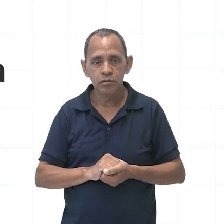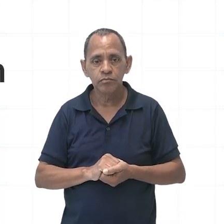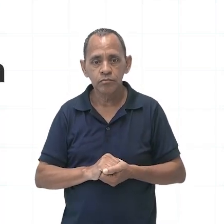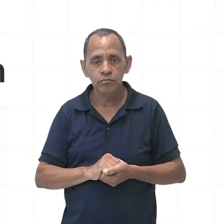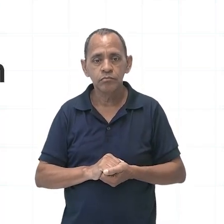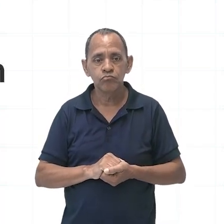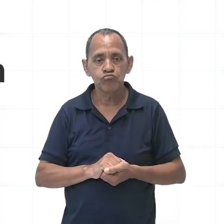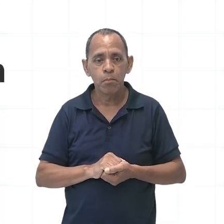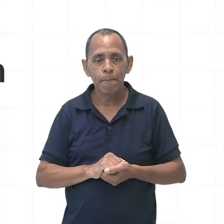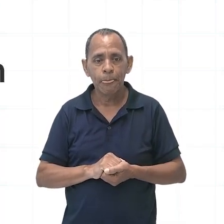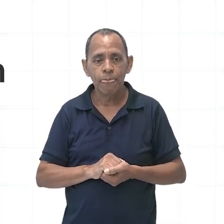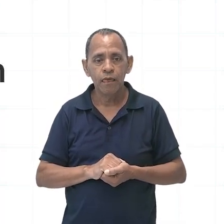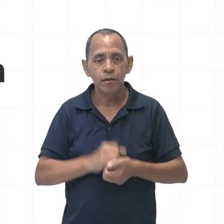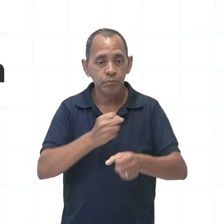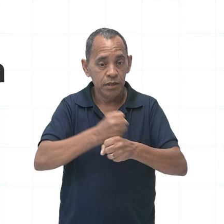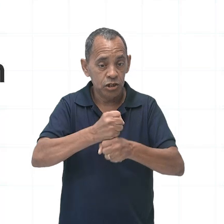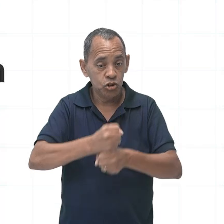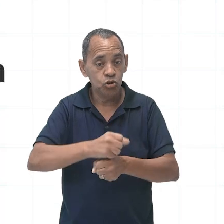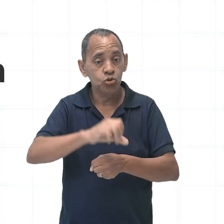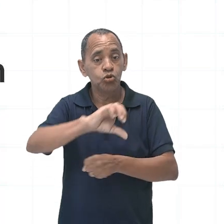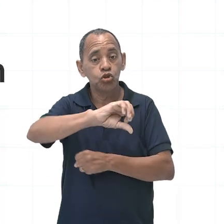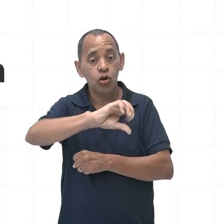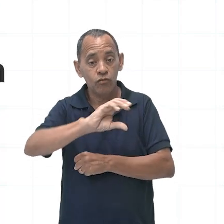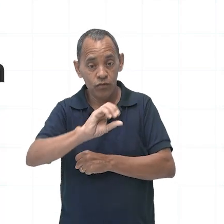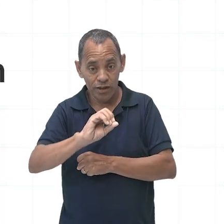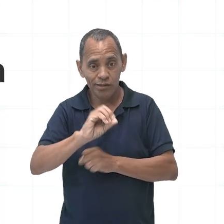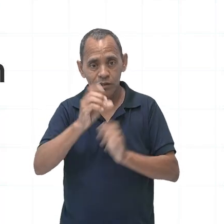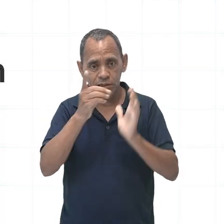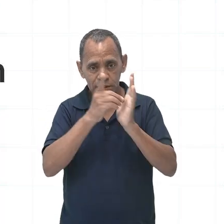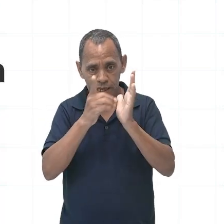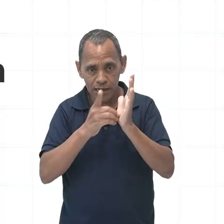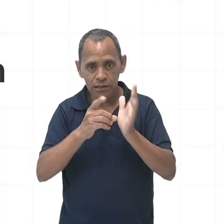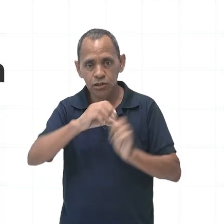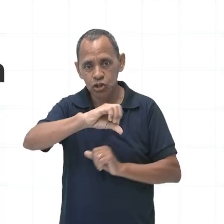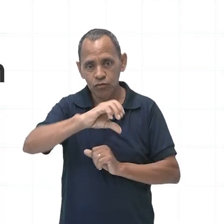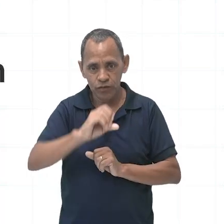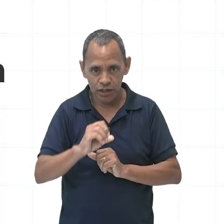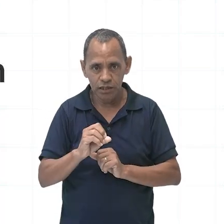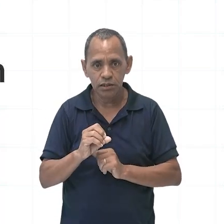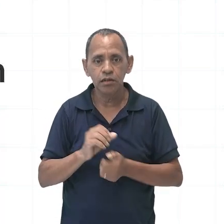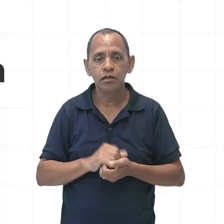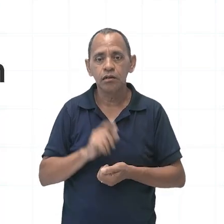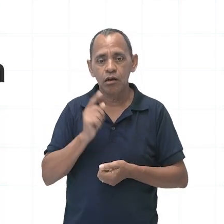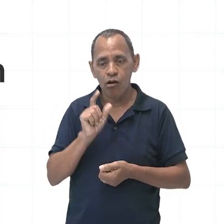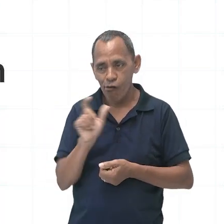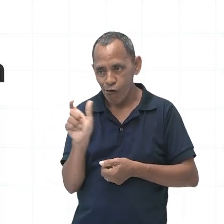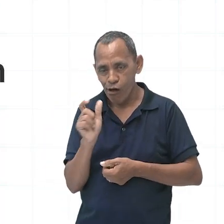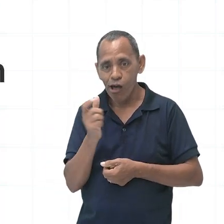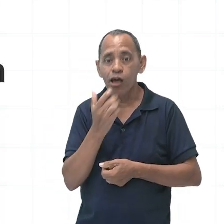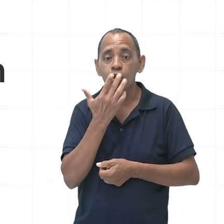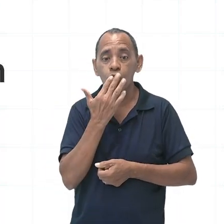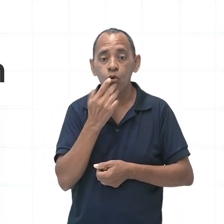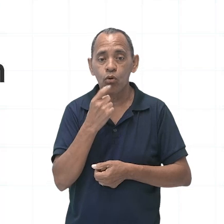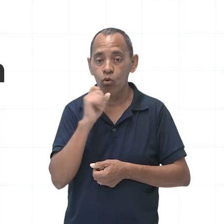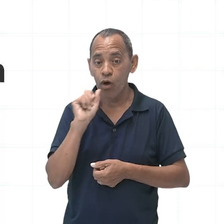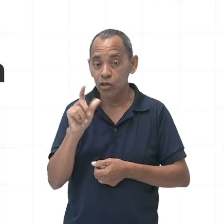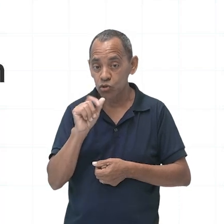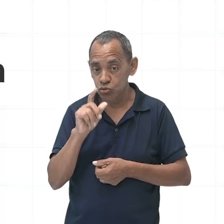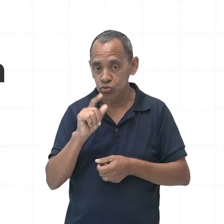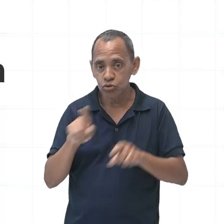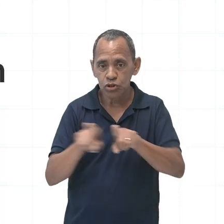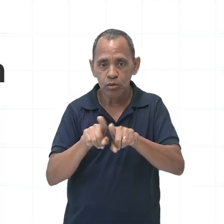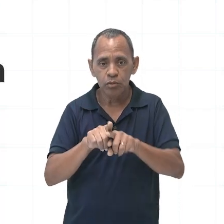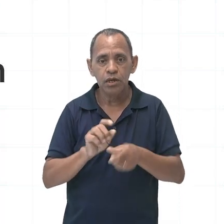mais ali esse tipo de ginástica. E o que vem a ser o step training? É justamente aquela sessão de ginástica onde